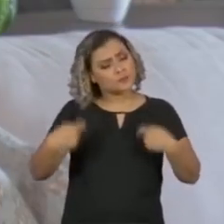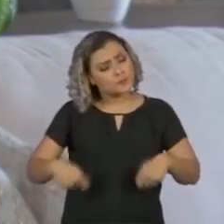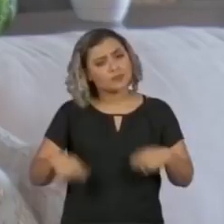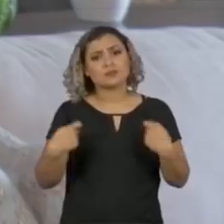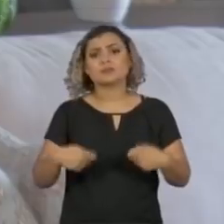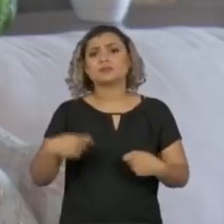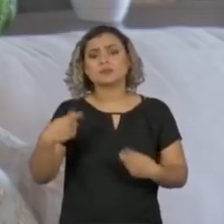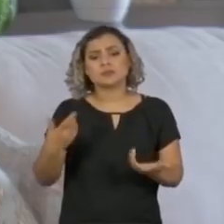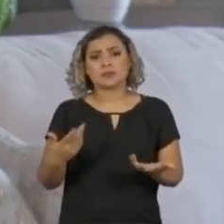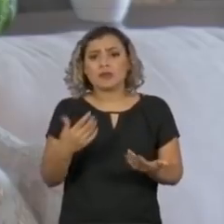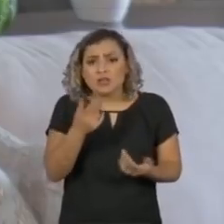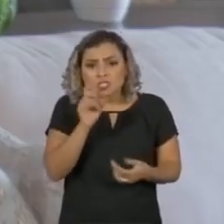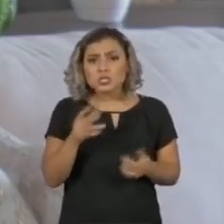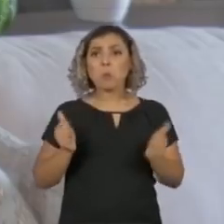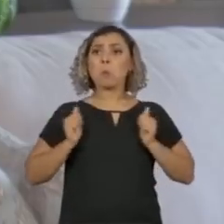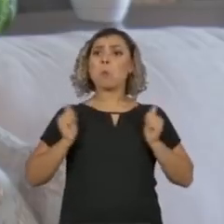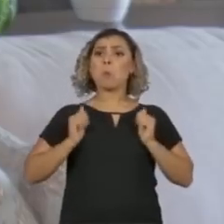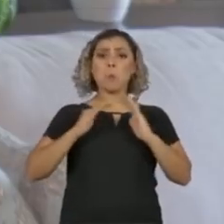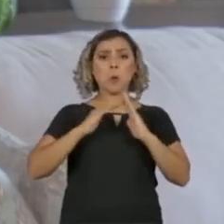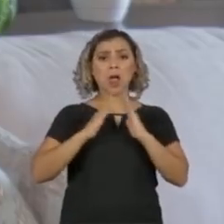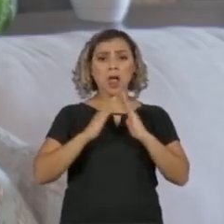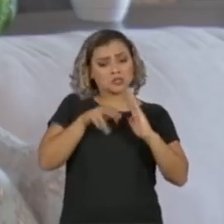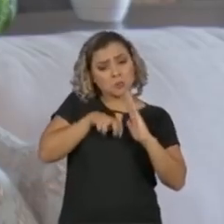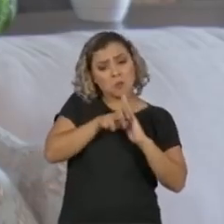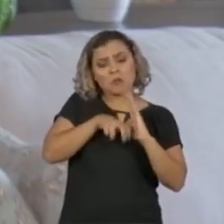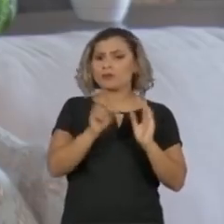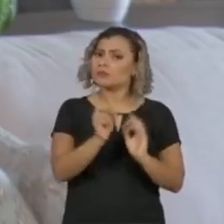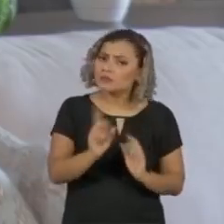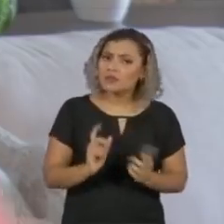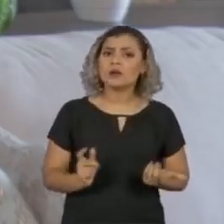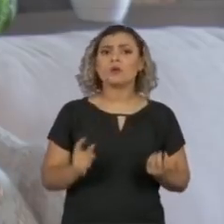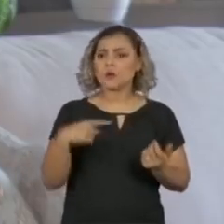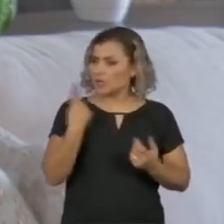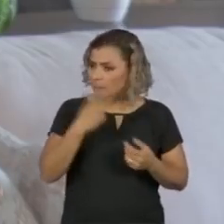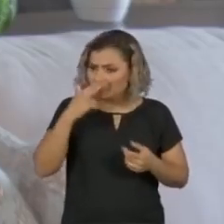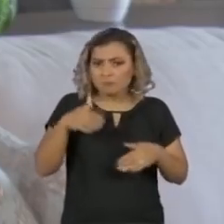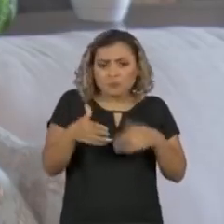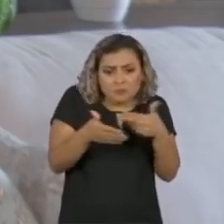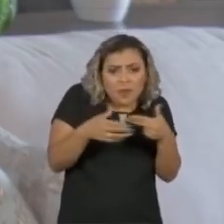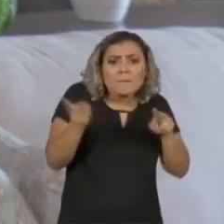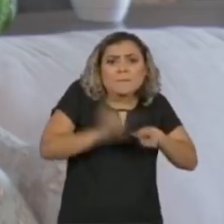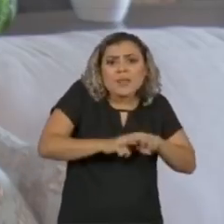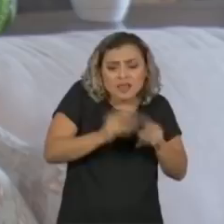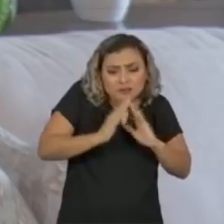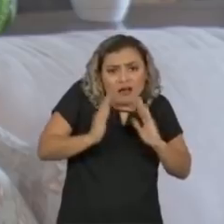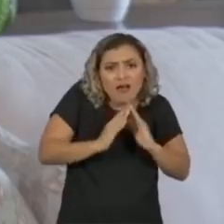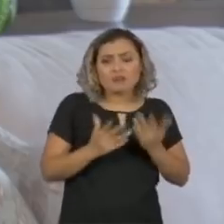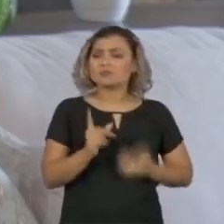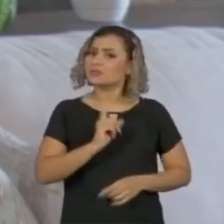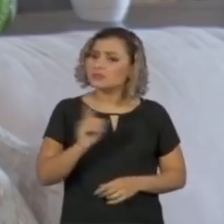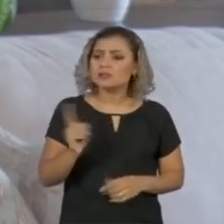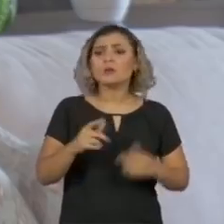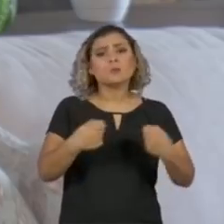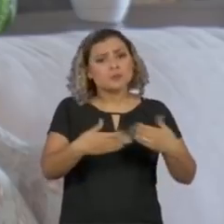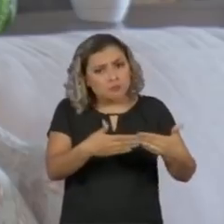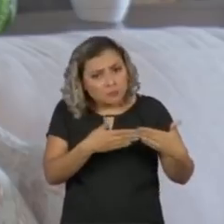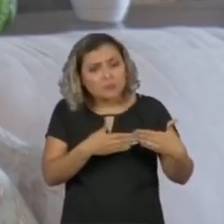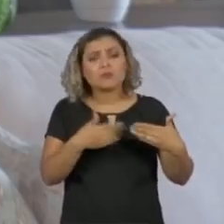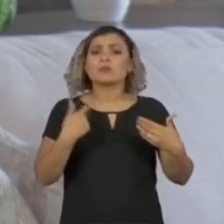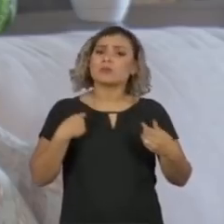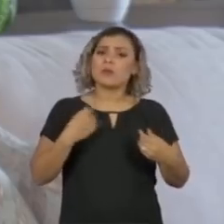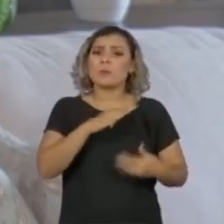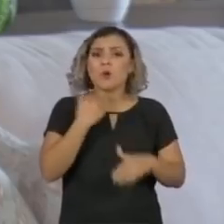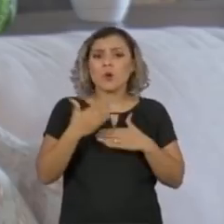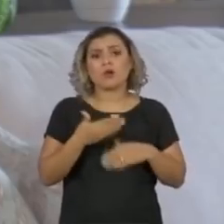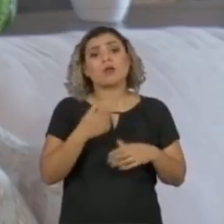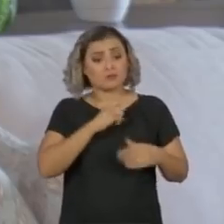que a cidade entope esses canais de afeto, que impeçam que a gente percorra em sua plenitude, nós vamos morrer mais cedo. O coração